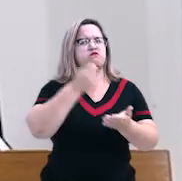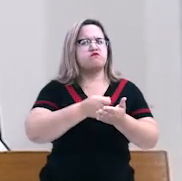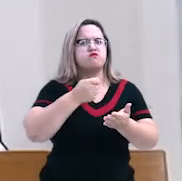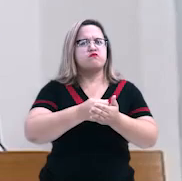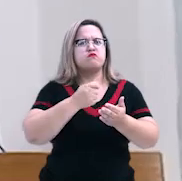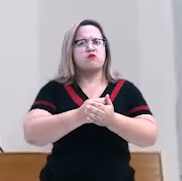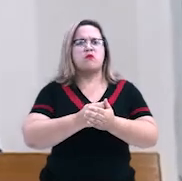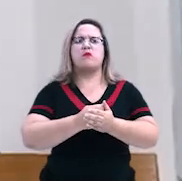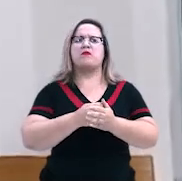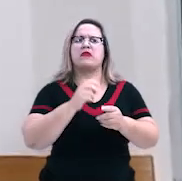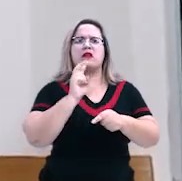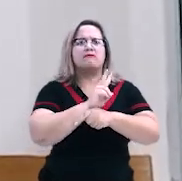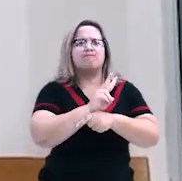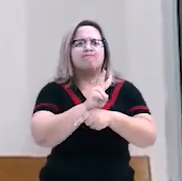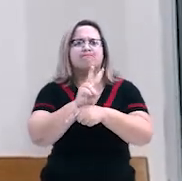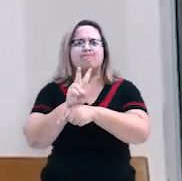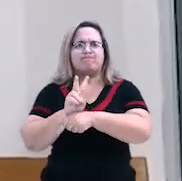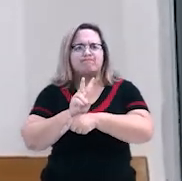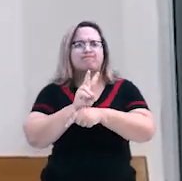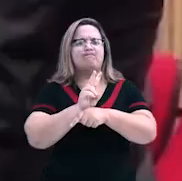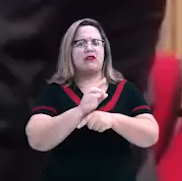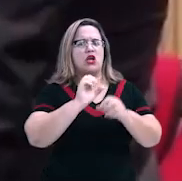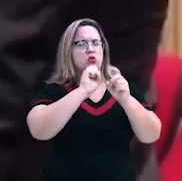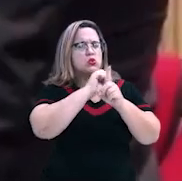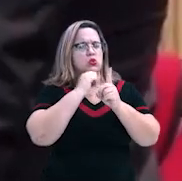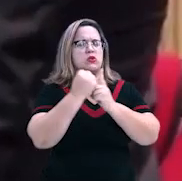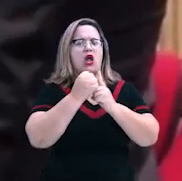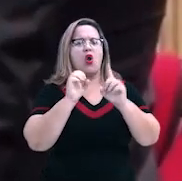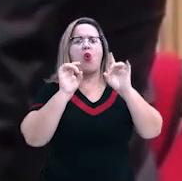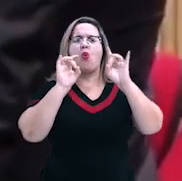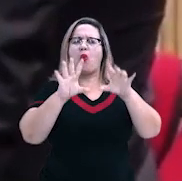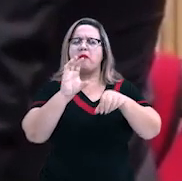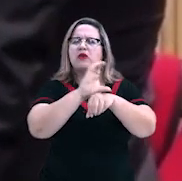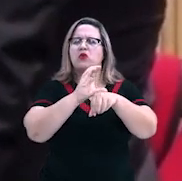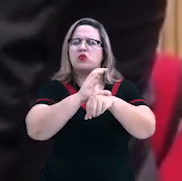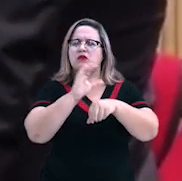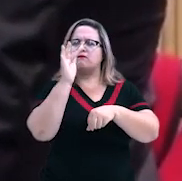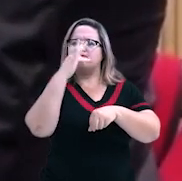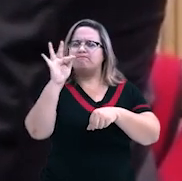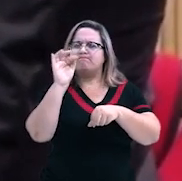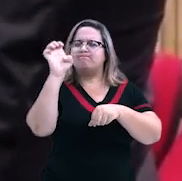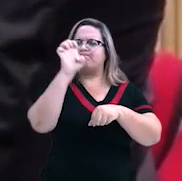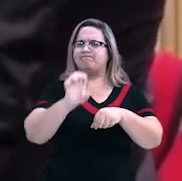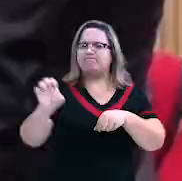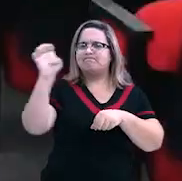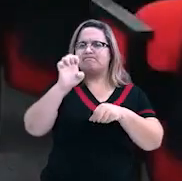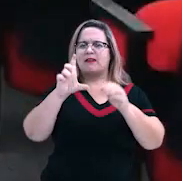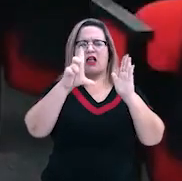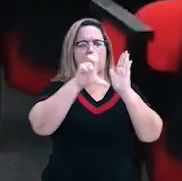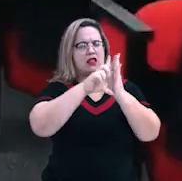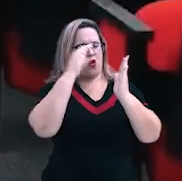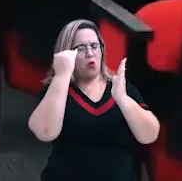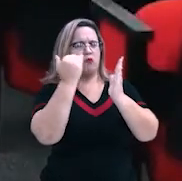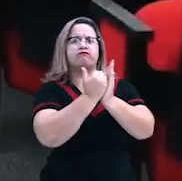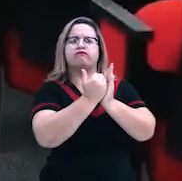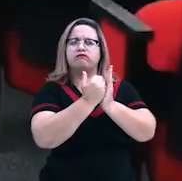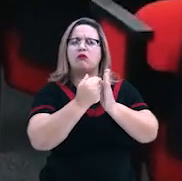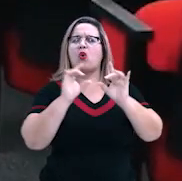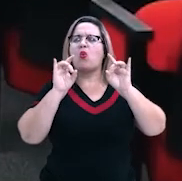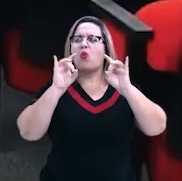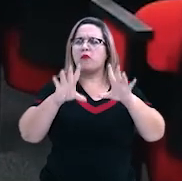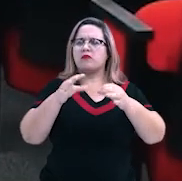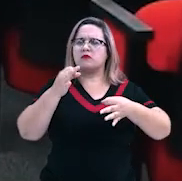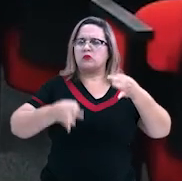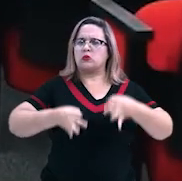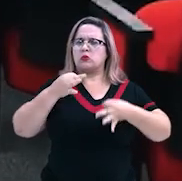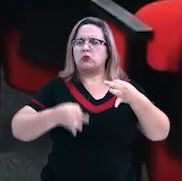dos interesses indisponíveis da sociedade, fazendo cumprir as constituições federal, estadual e as leis, garantindo